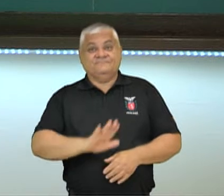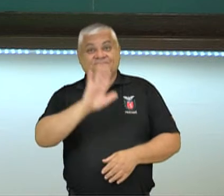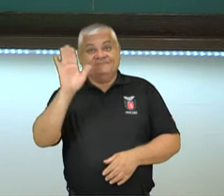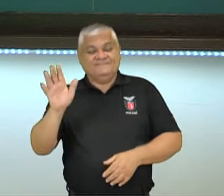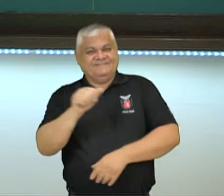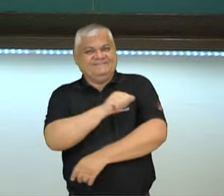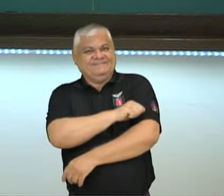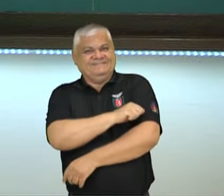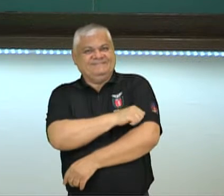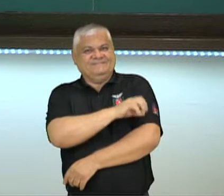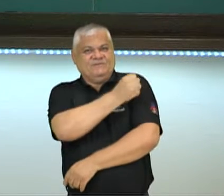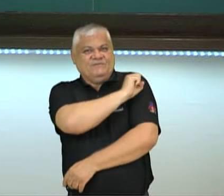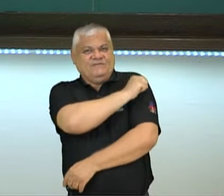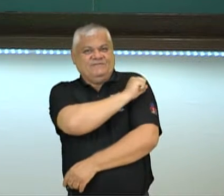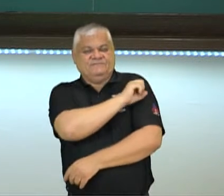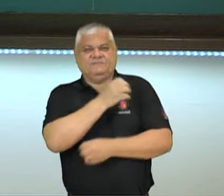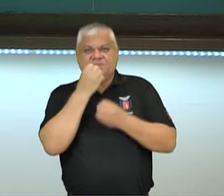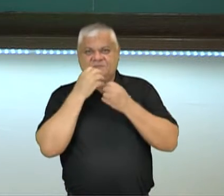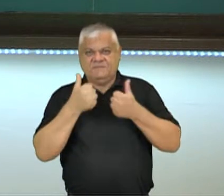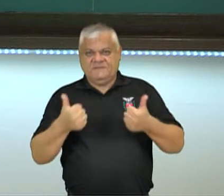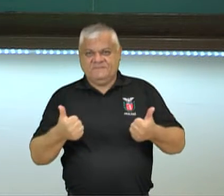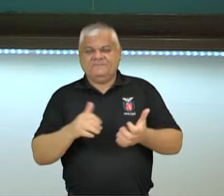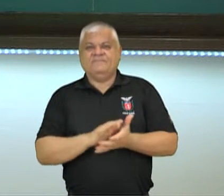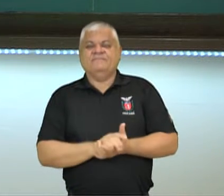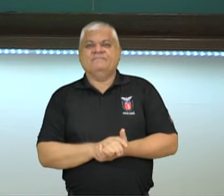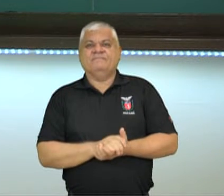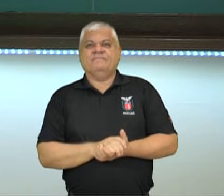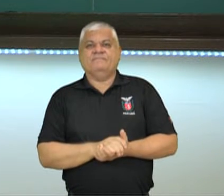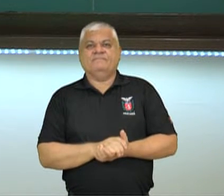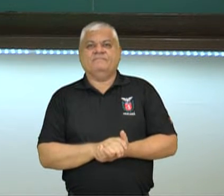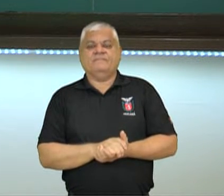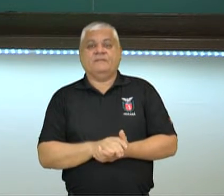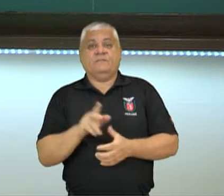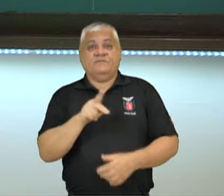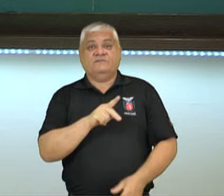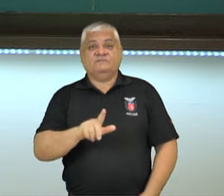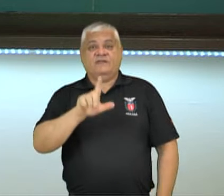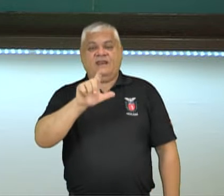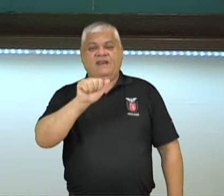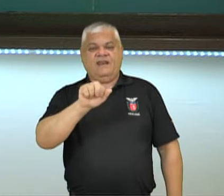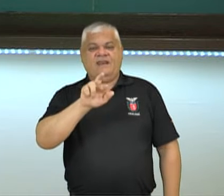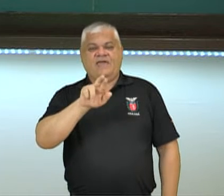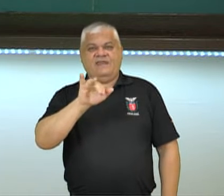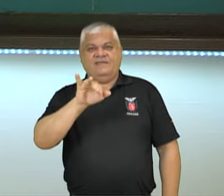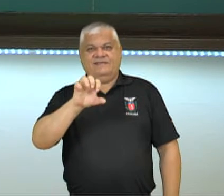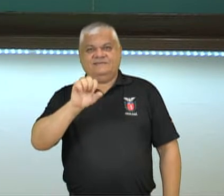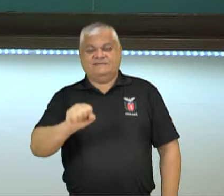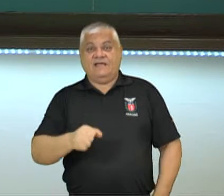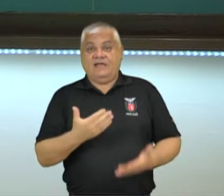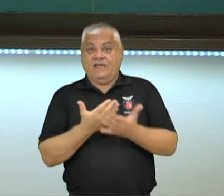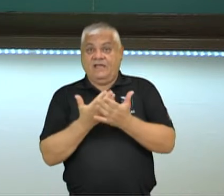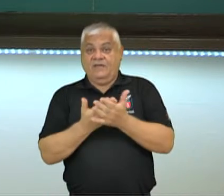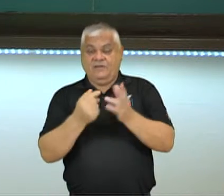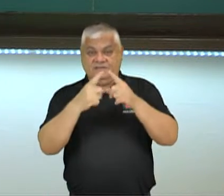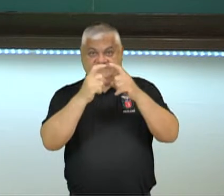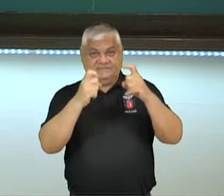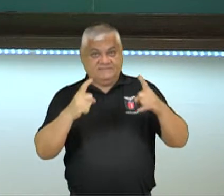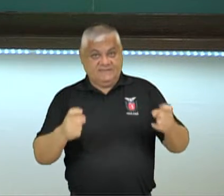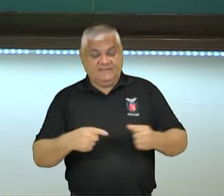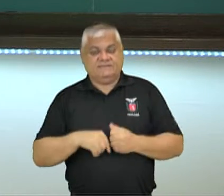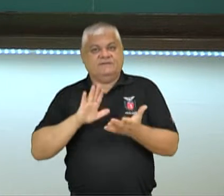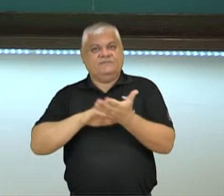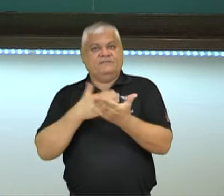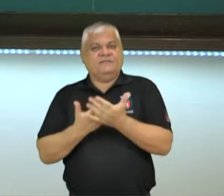Olá, estudantes do 8º ano, tudo bem? Professora Larissa, para uma aula de ciências com vocês,